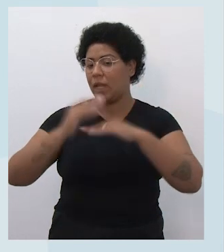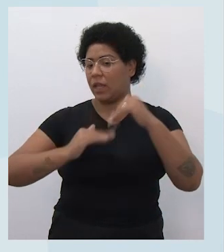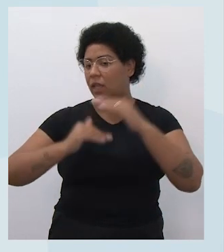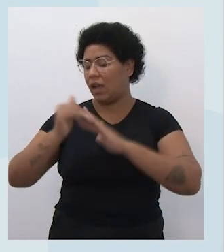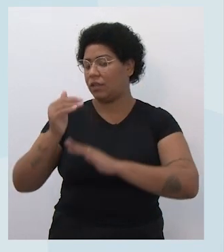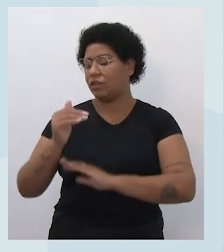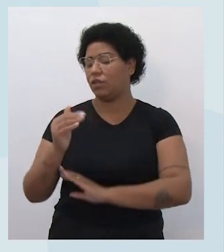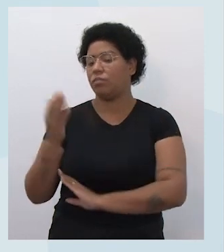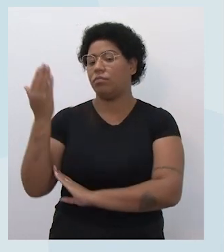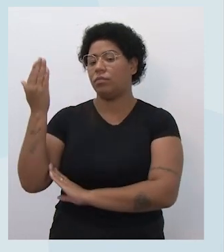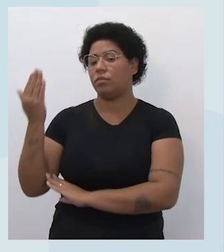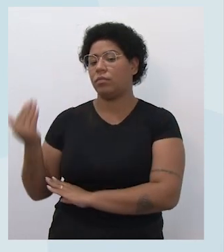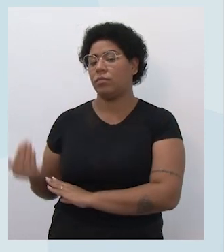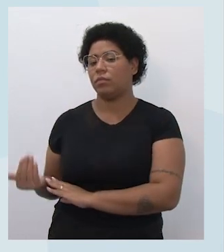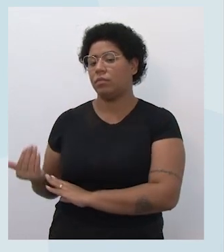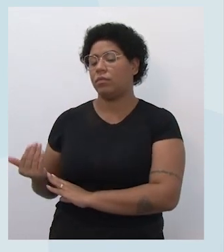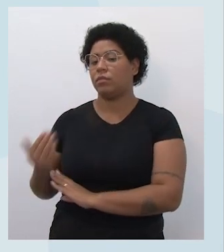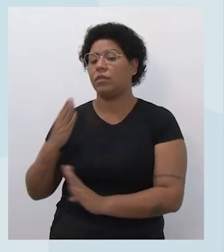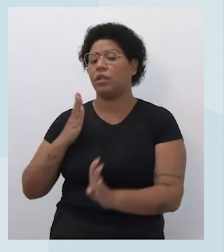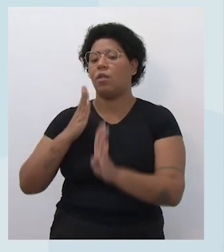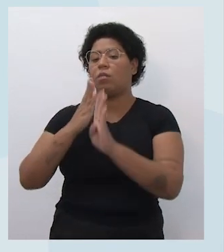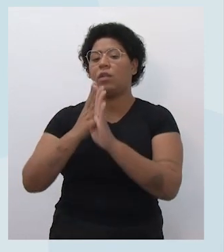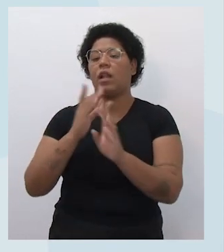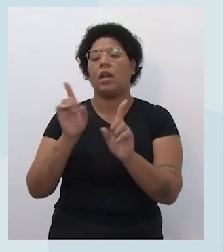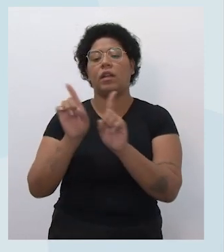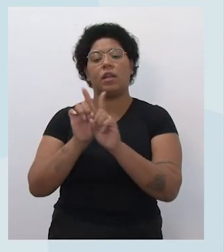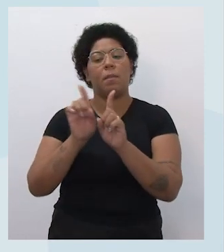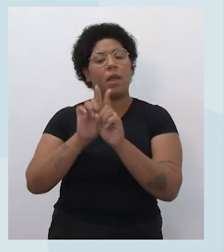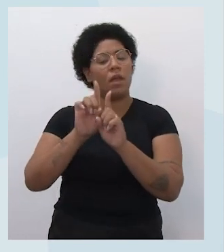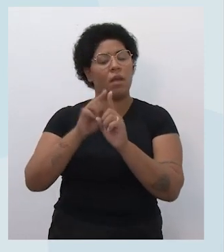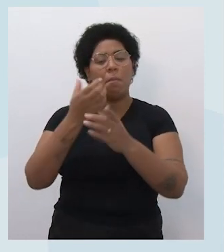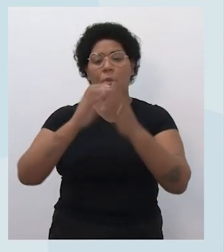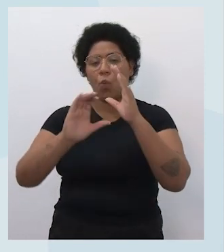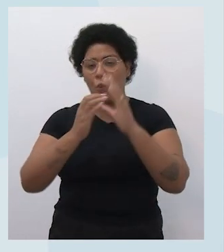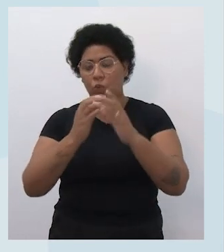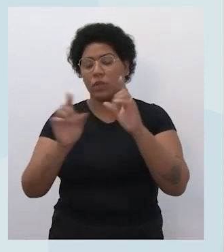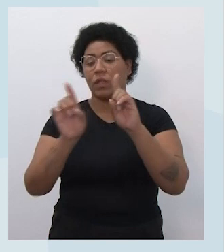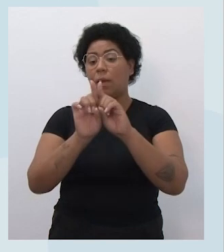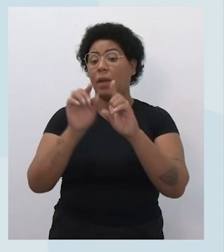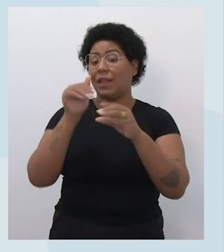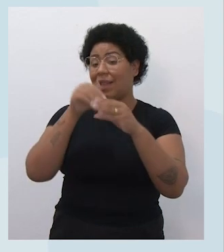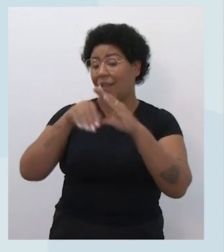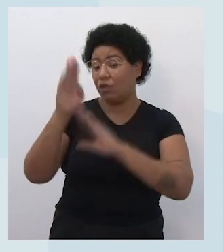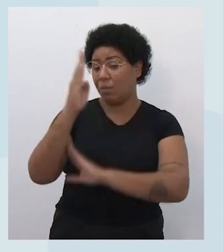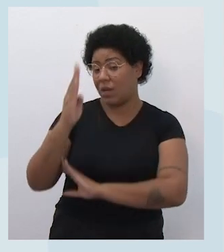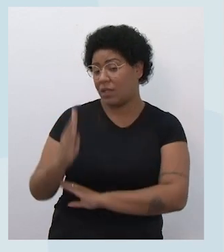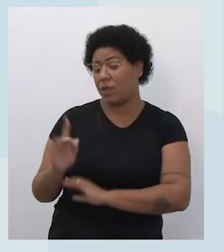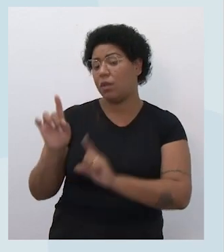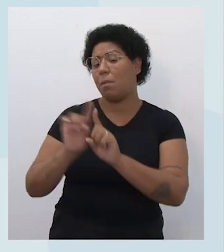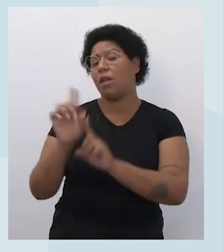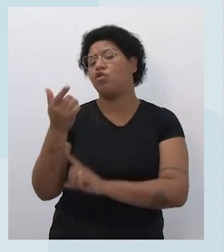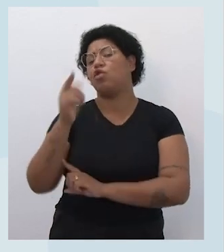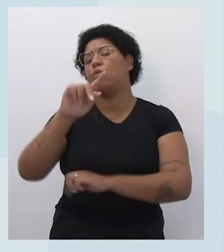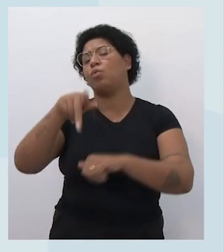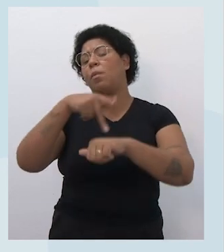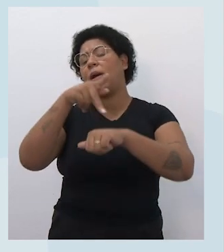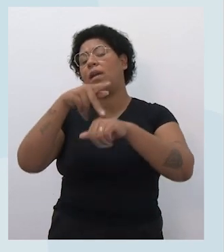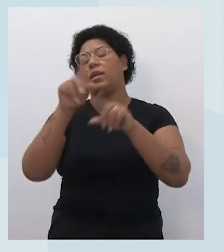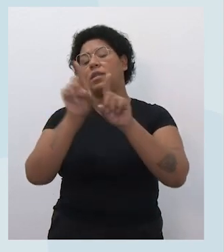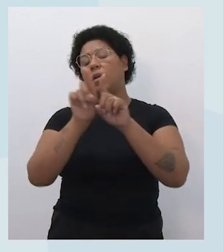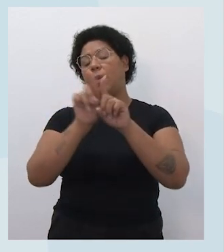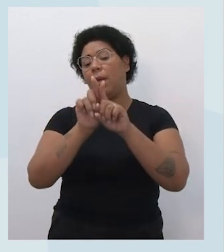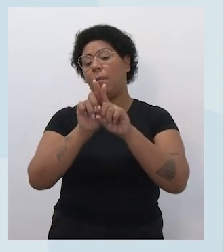projeto: identificar e analisar estilos musicais em gêneros da música popular brasileira e estrangeira, contextualizando-os no tempo